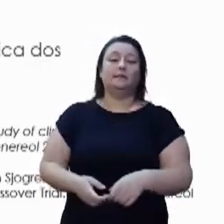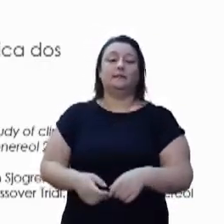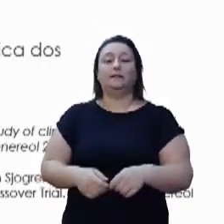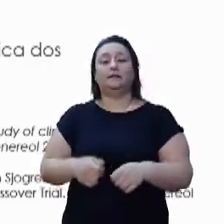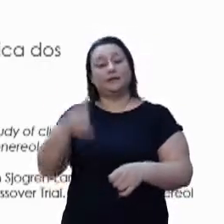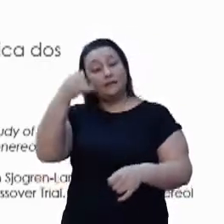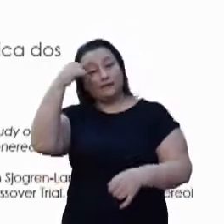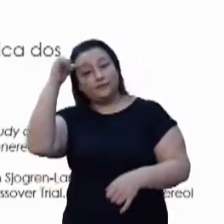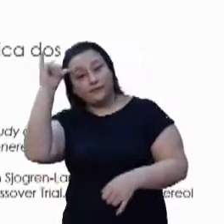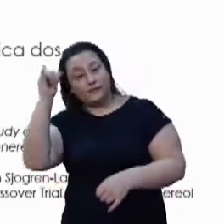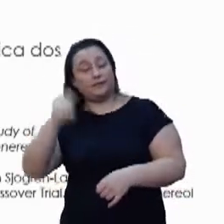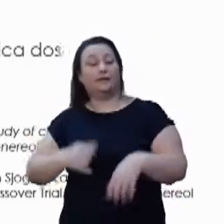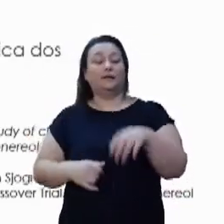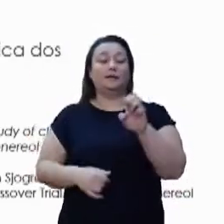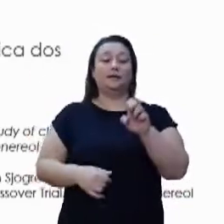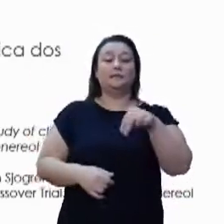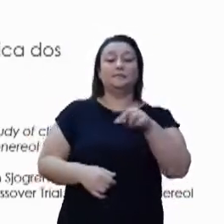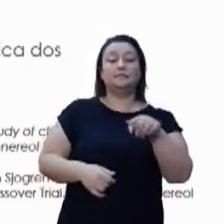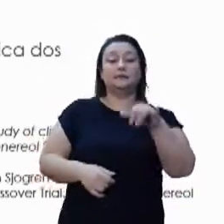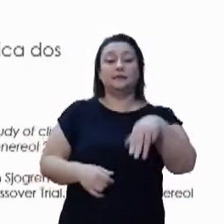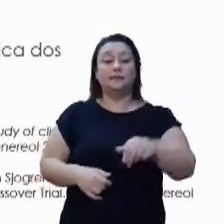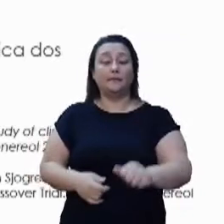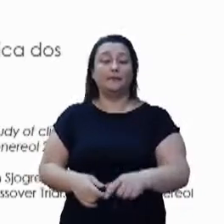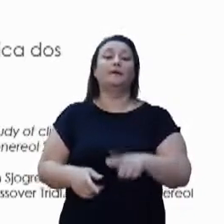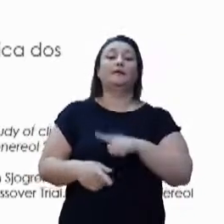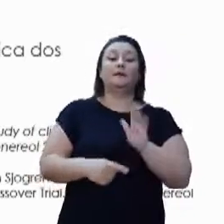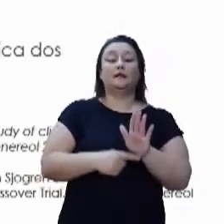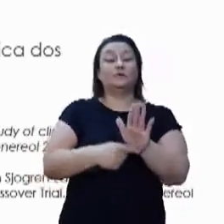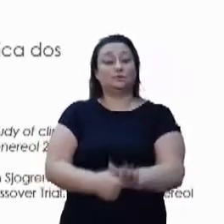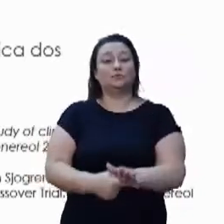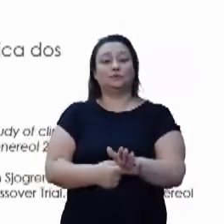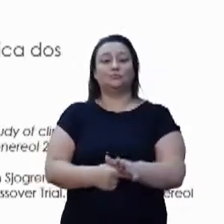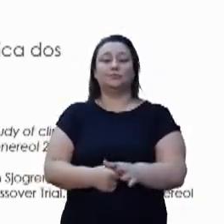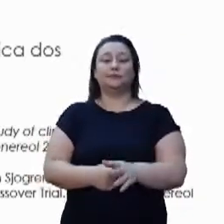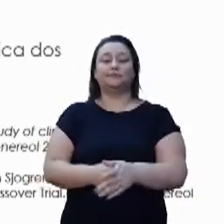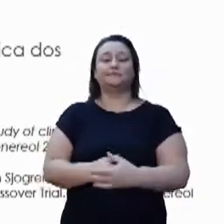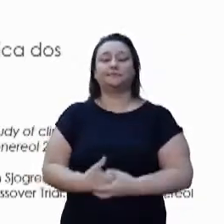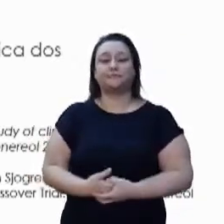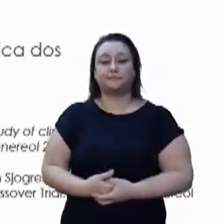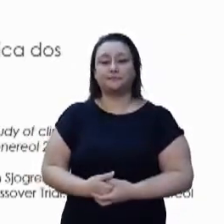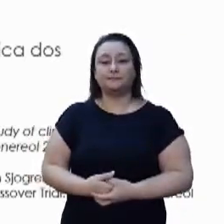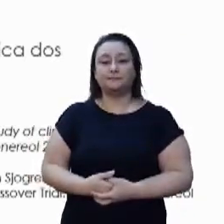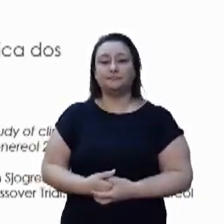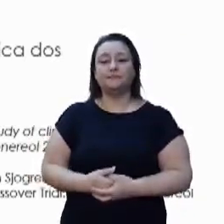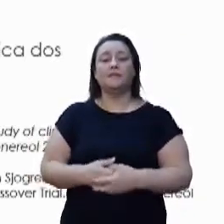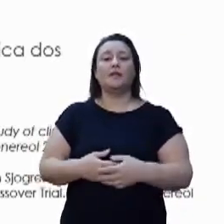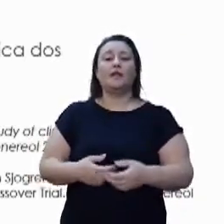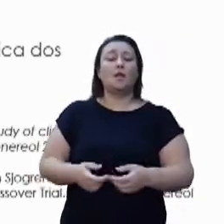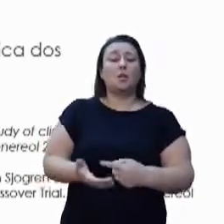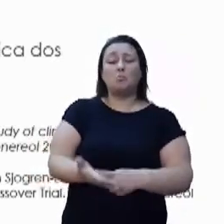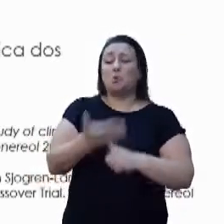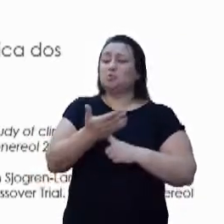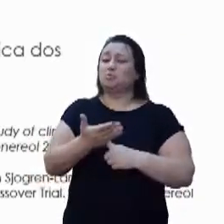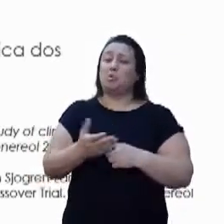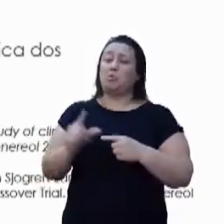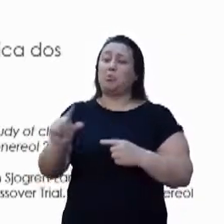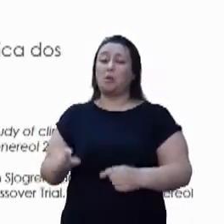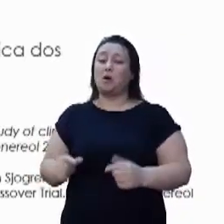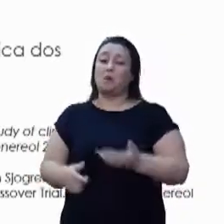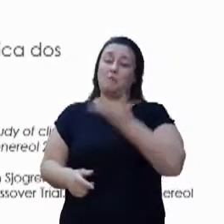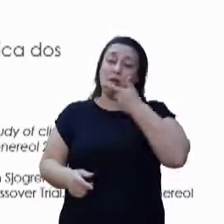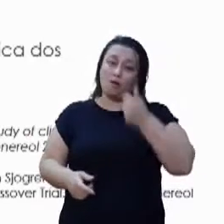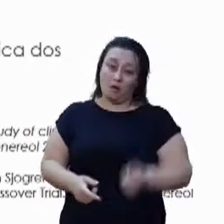da 5-lipo-oxigenase, que atua na via dos leucotrienos, trouxe pouca evidência de melhora clínica dos